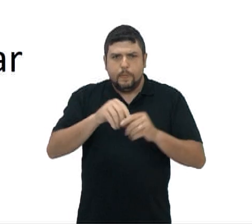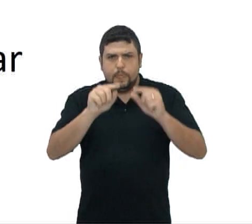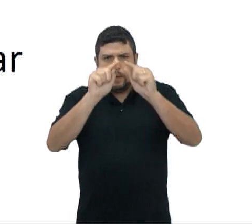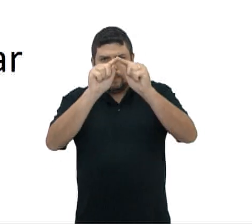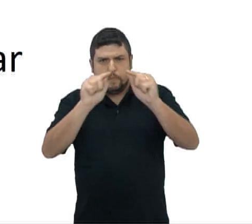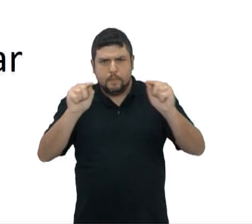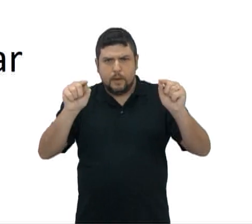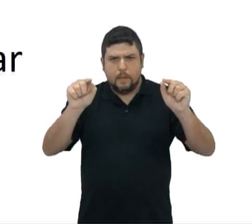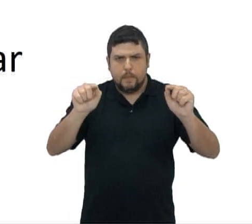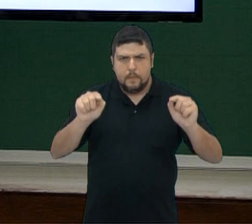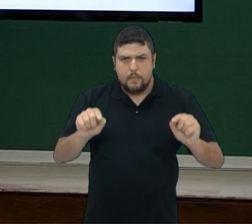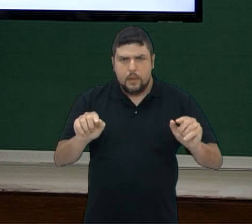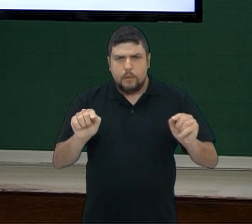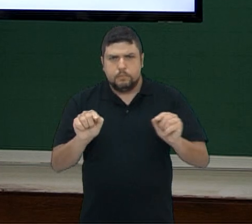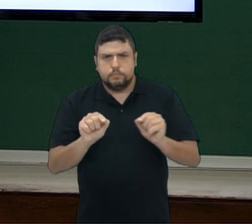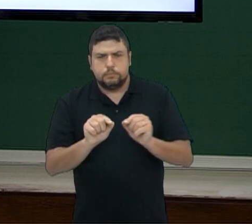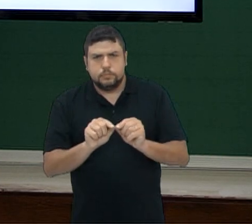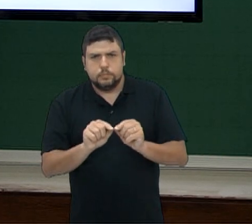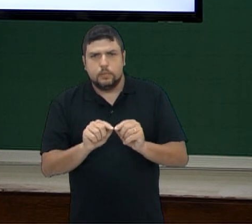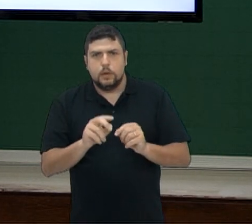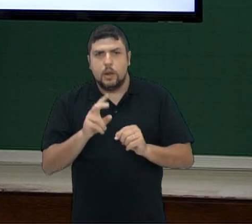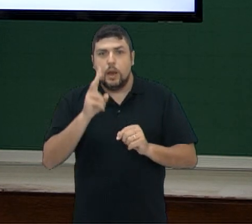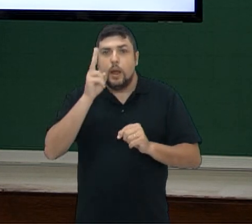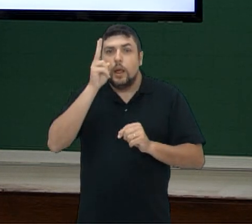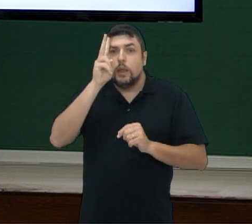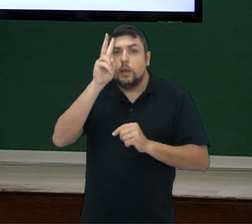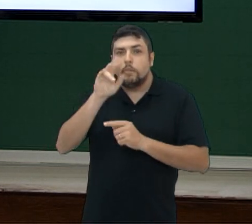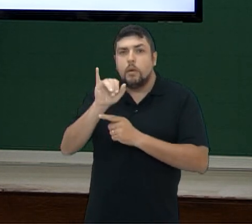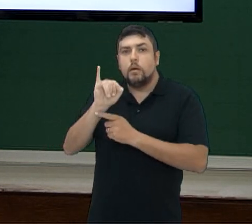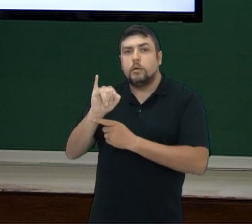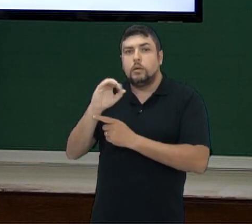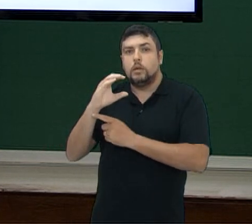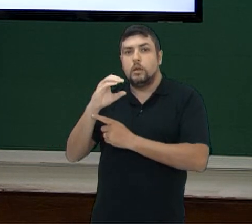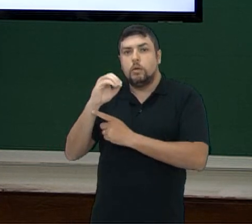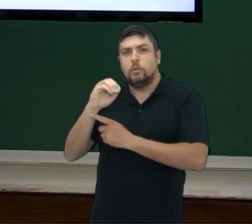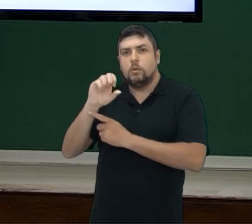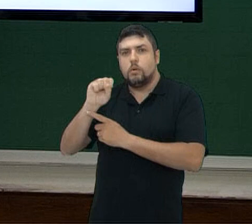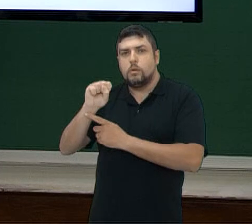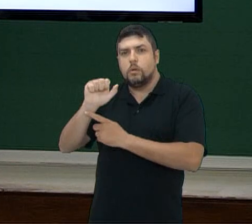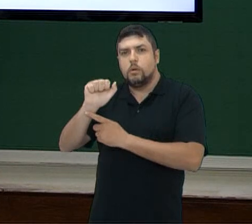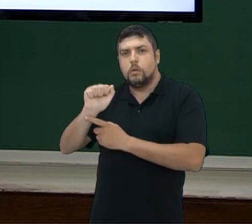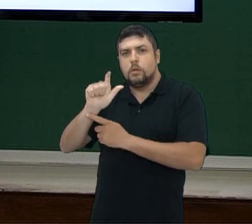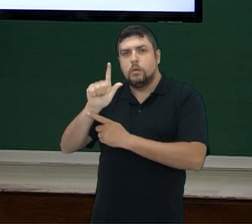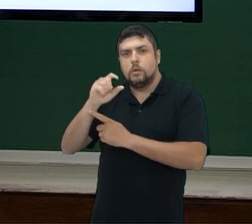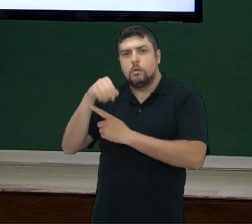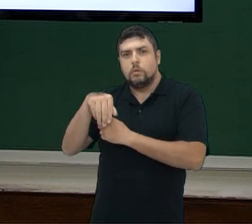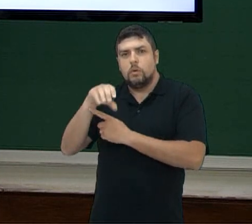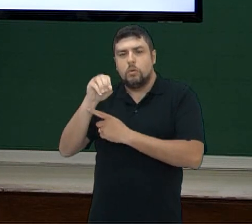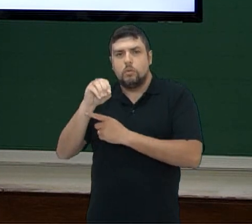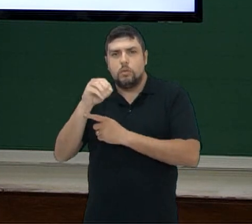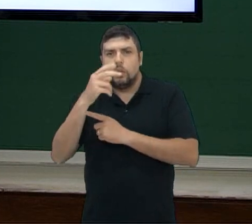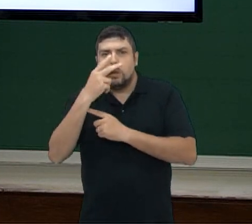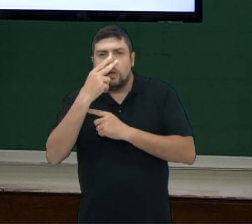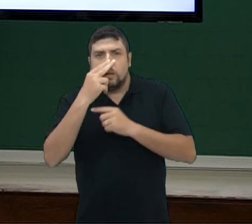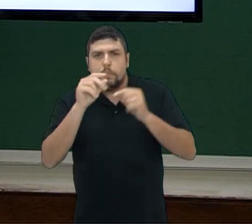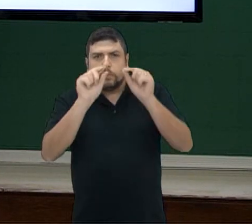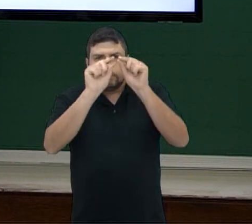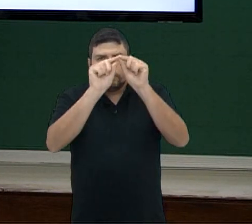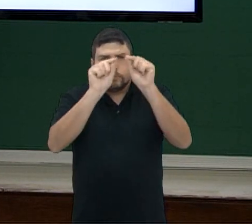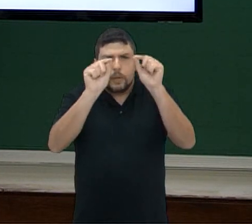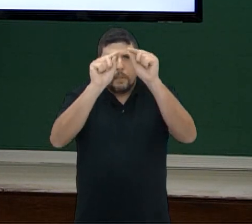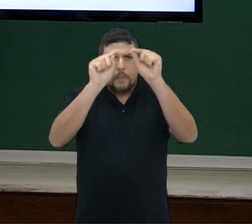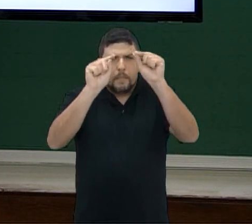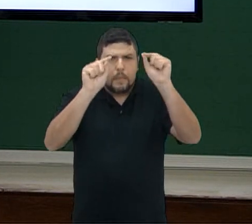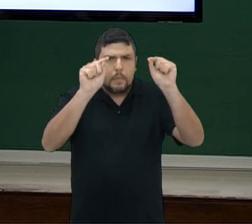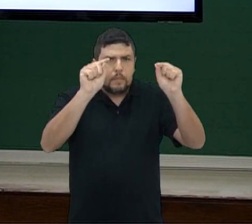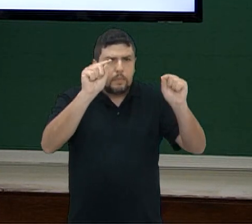né? Se vocês repararam, os lados ficaram pequenos, parecia até uma circunferência com pontas, né? E